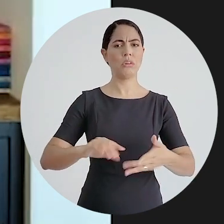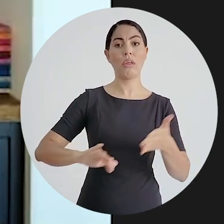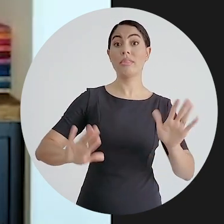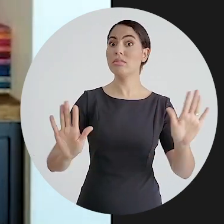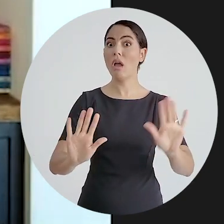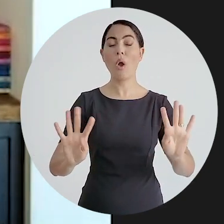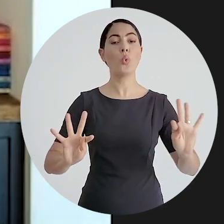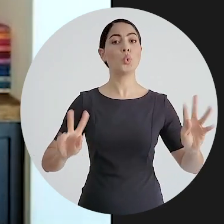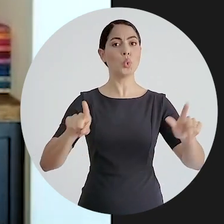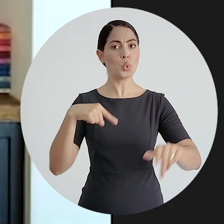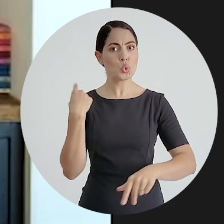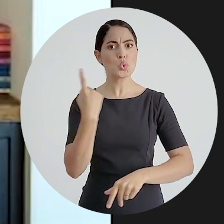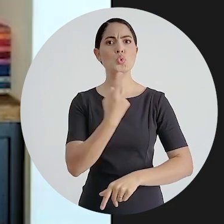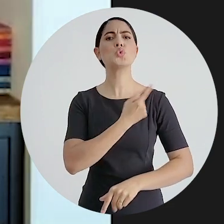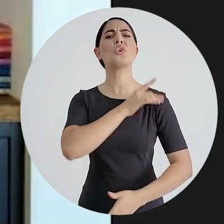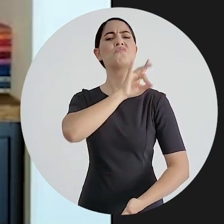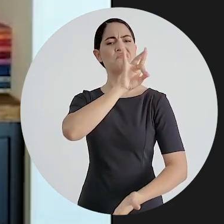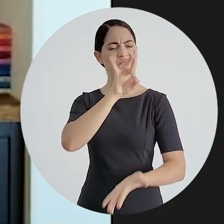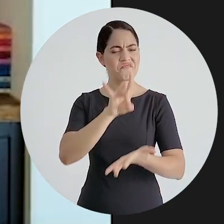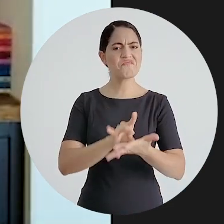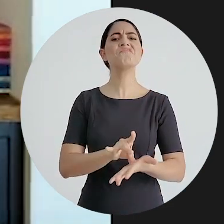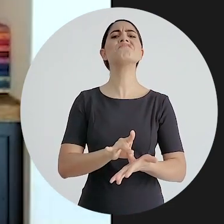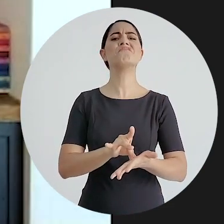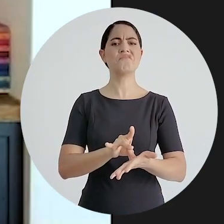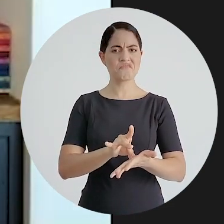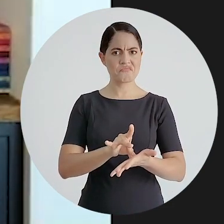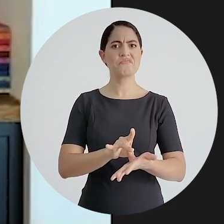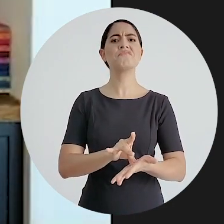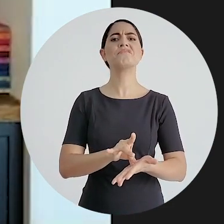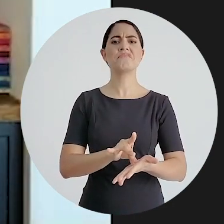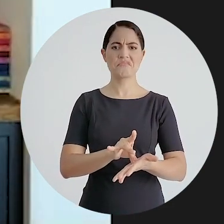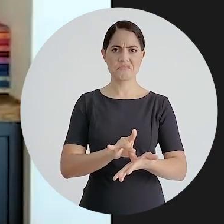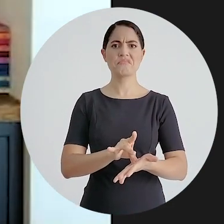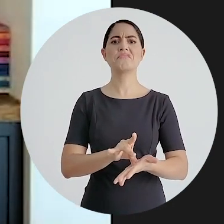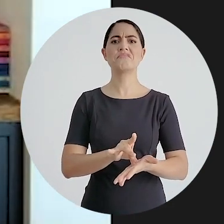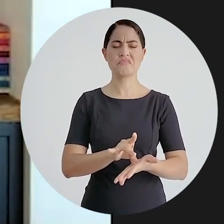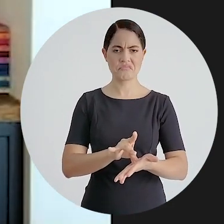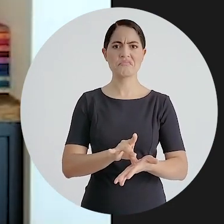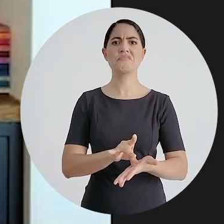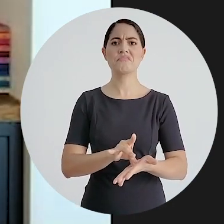debatidos. Nós temos que reconhecer claramente